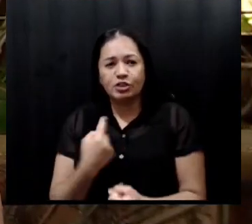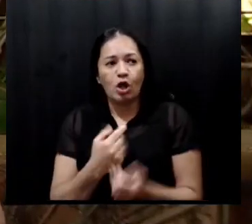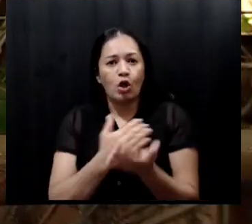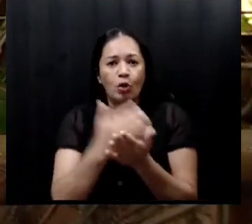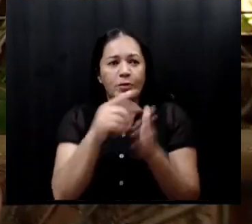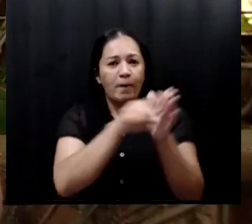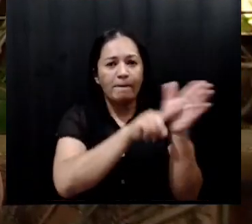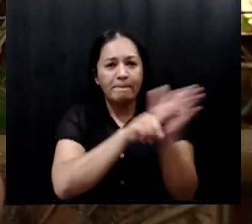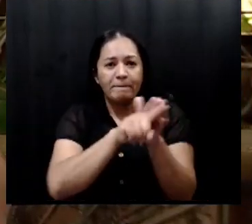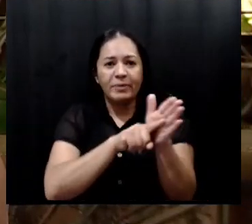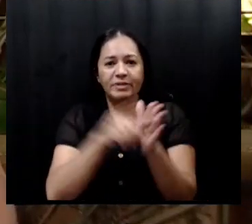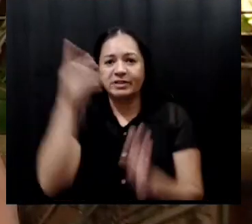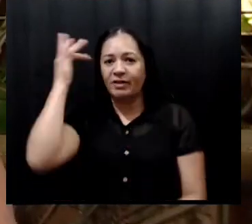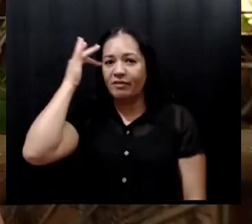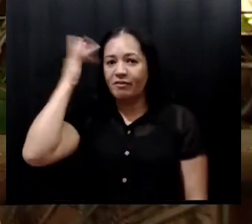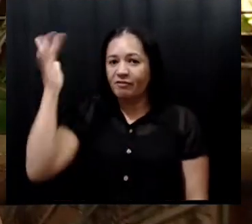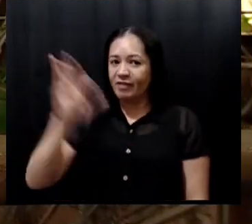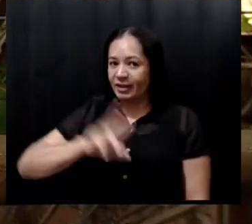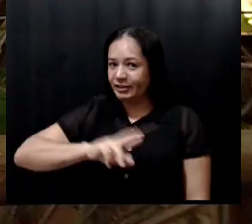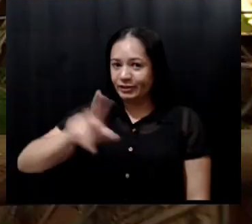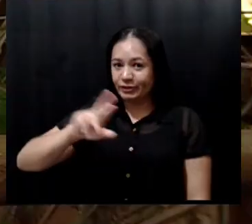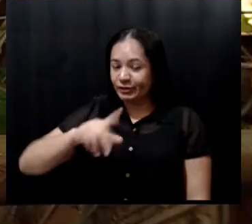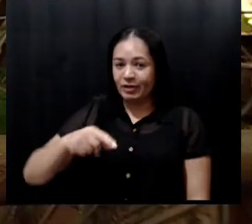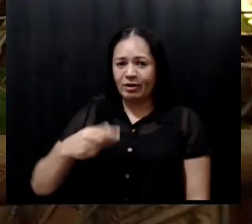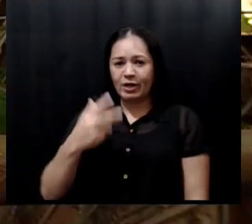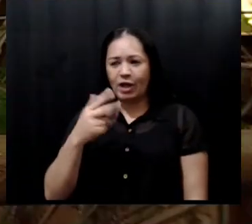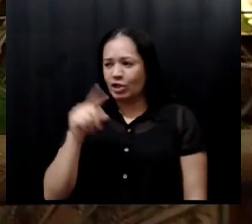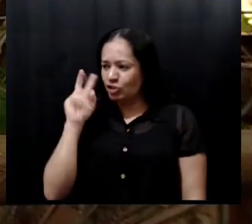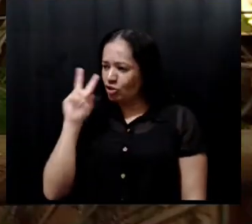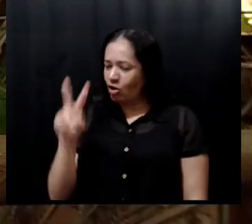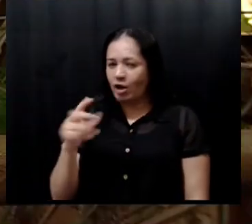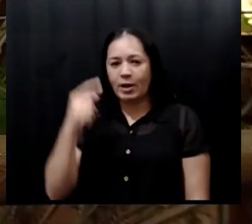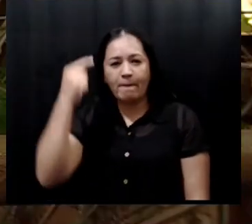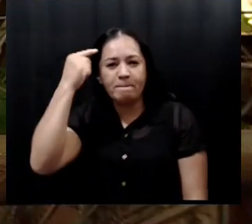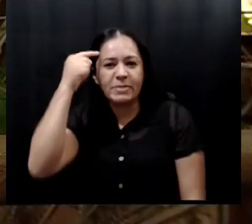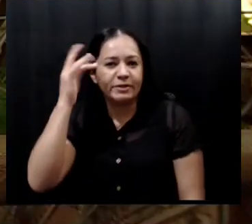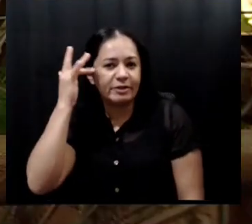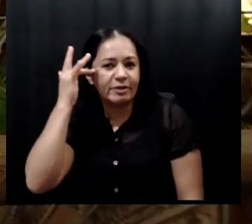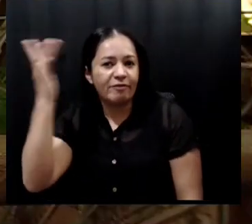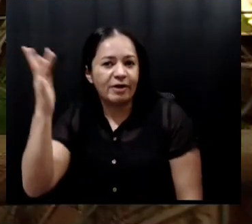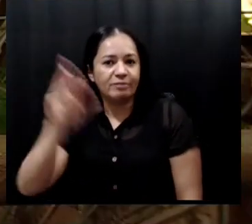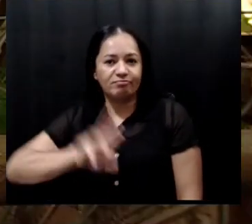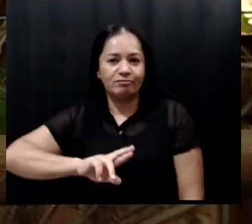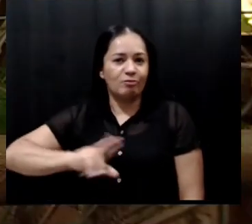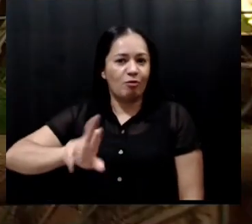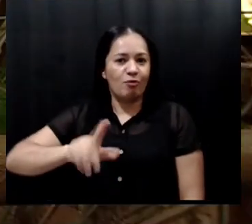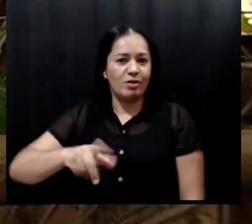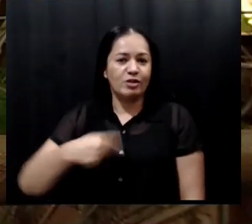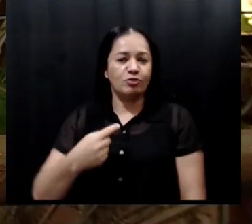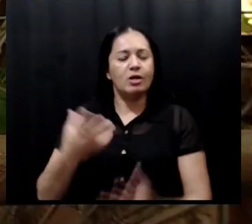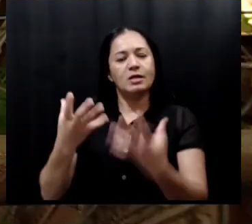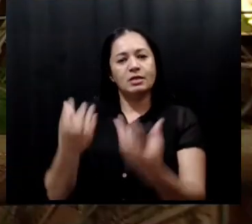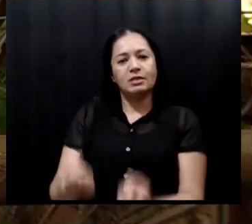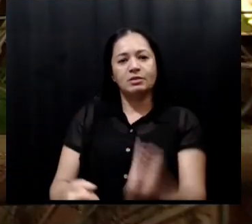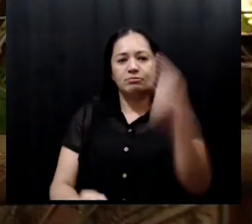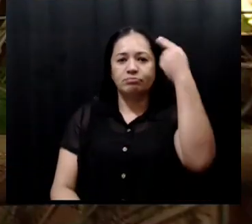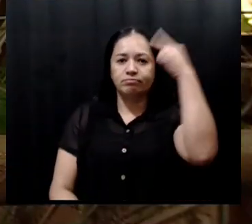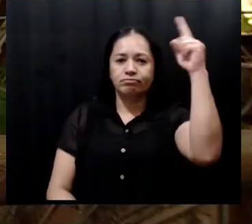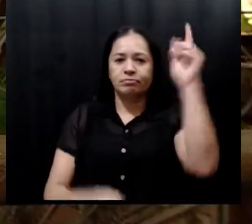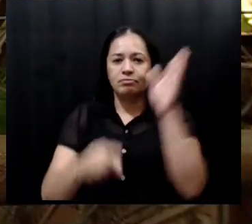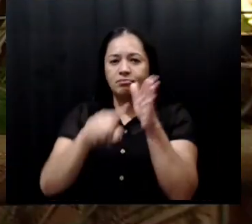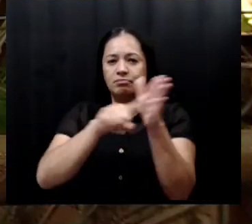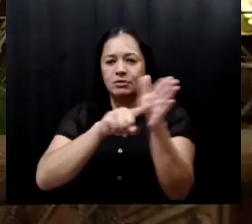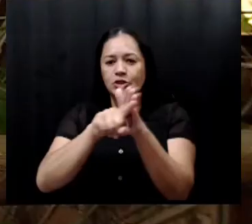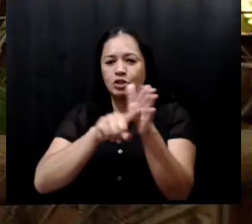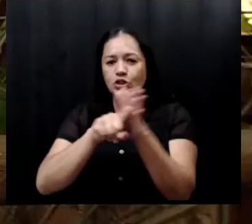assim, né? Na nossa cabeça, às vezes parece fácil do jeito que a gente vê, mas a gente abraçou a ideia, começou a pesquisar, viu como é que funcionava, foi atrás